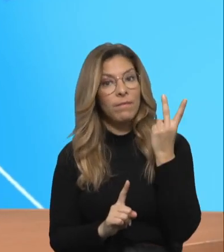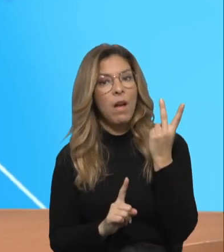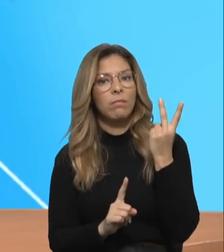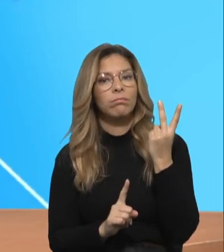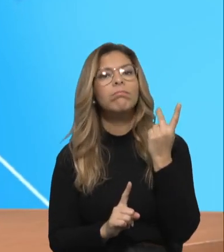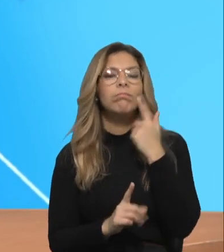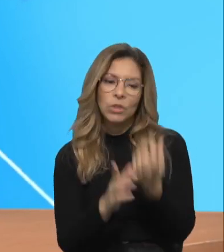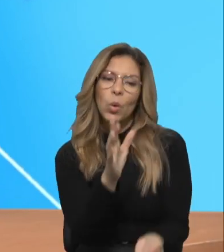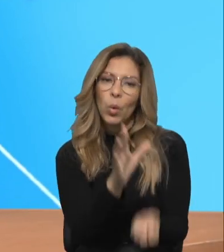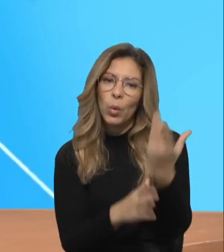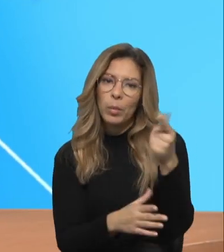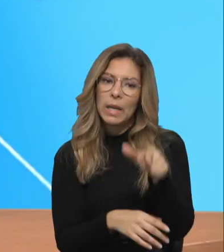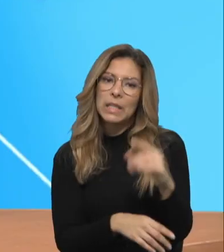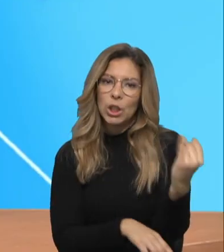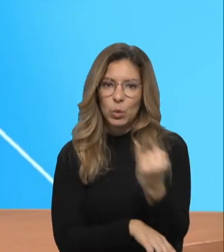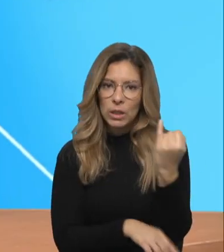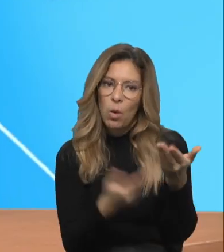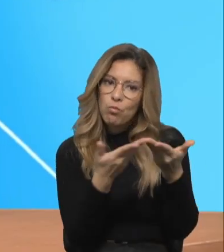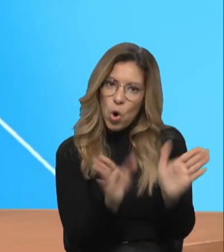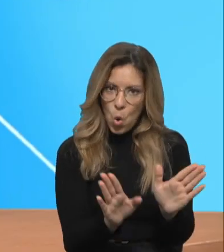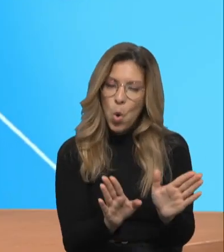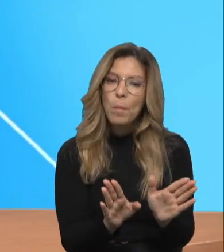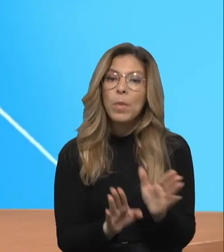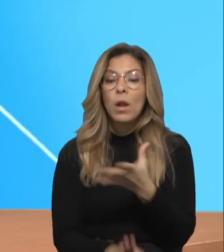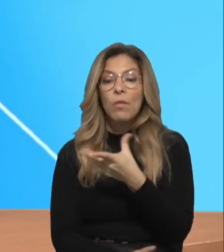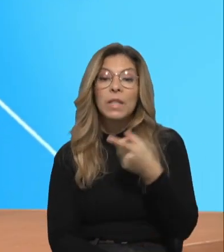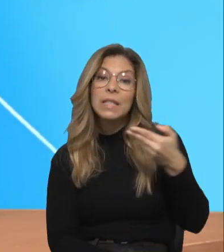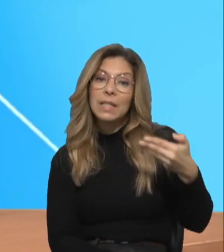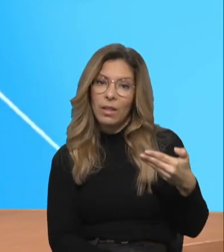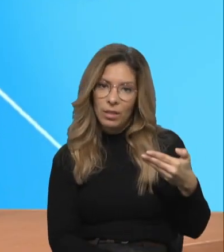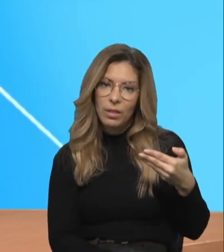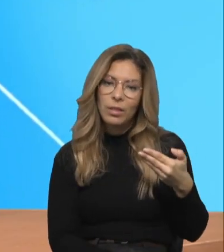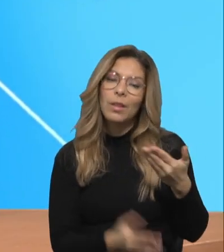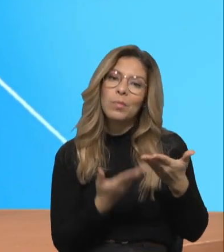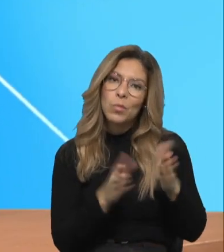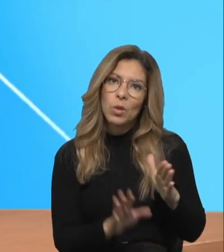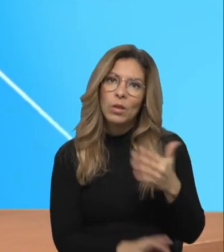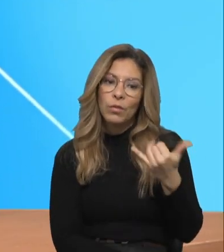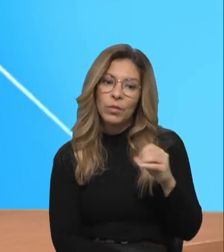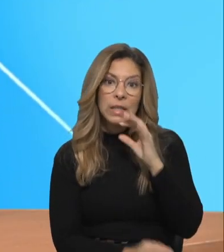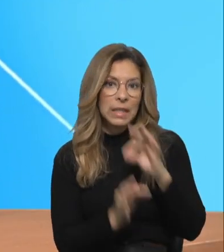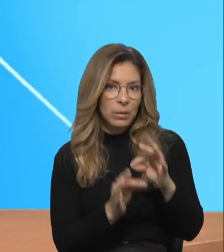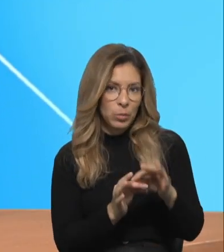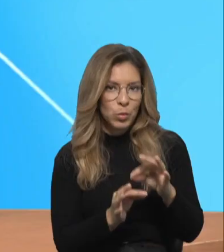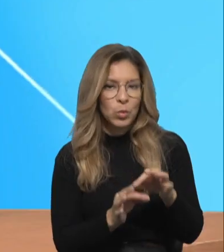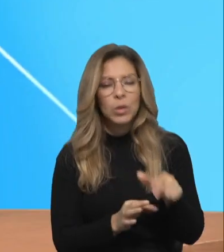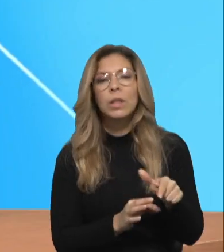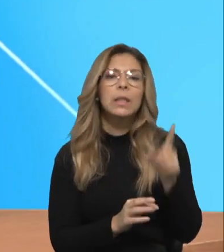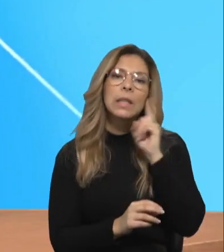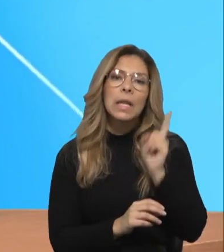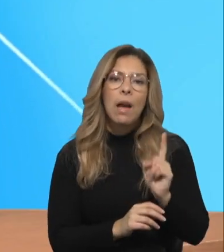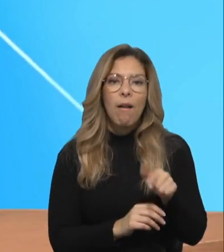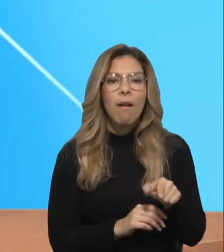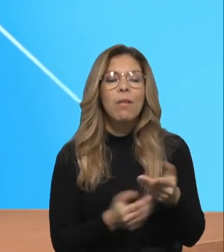Cultural Mosaico. E foi assim que começou em 97, no dia 20 de setembro de